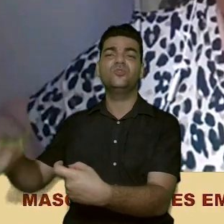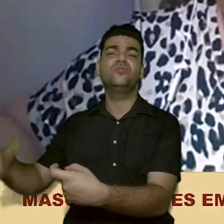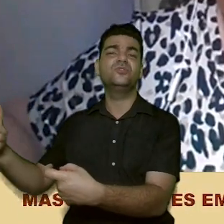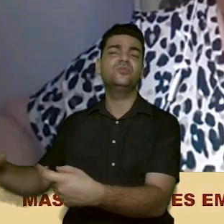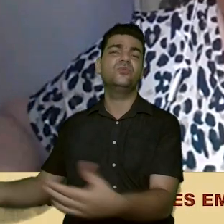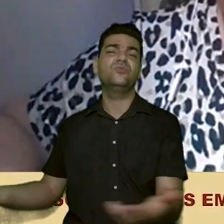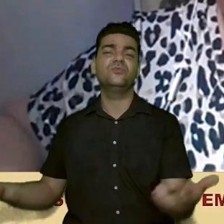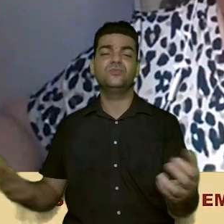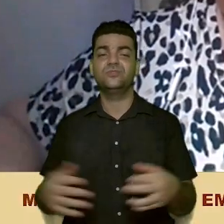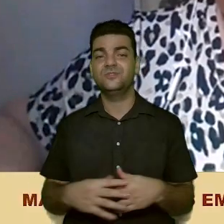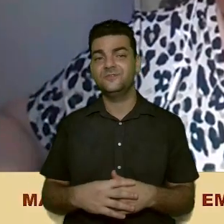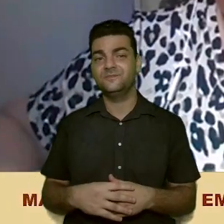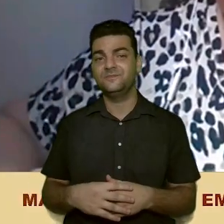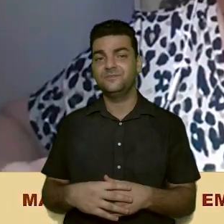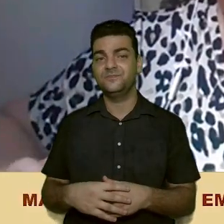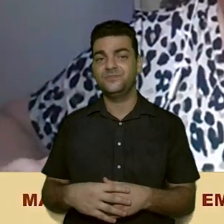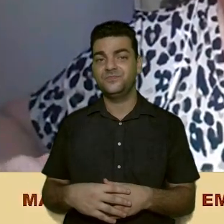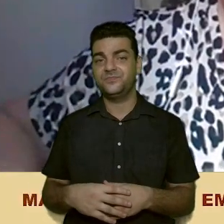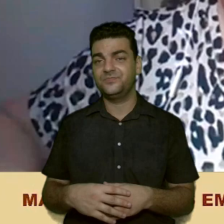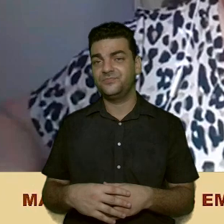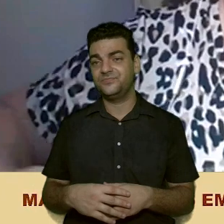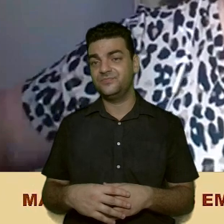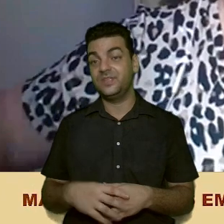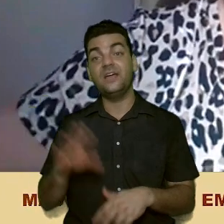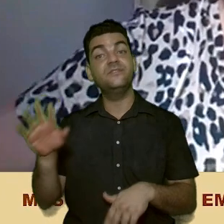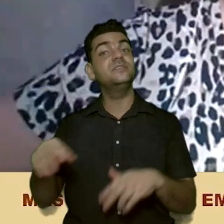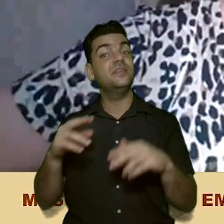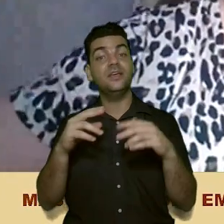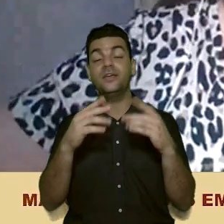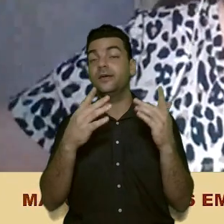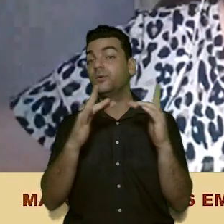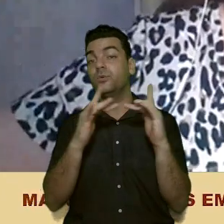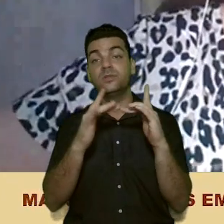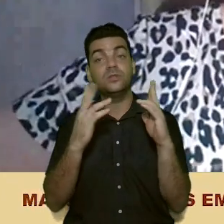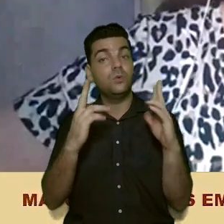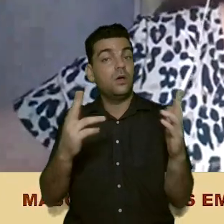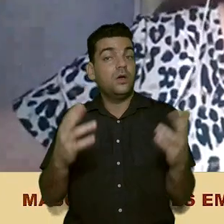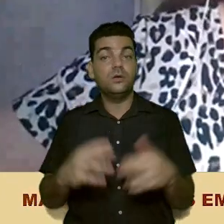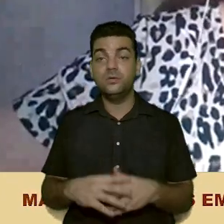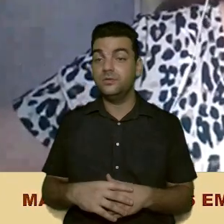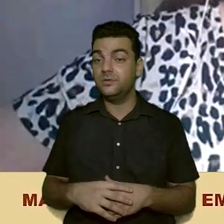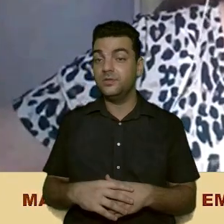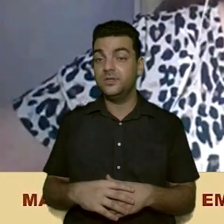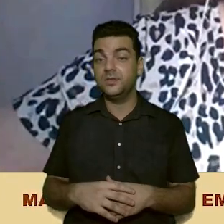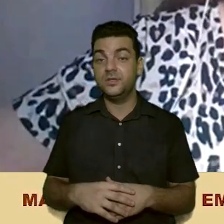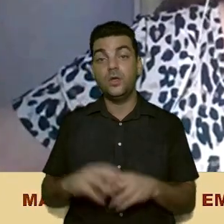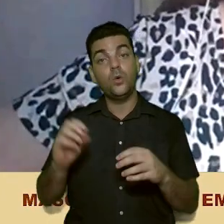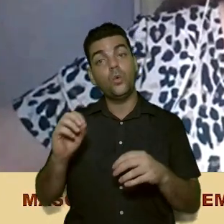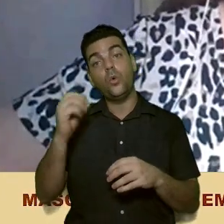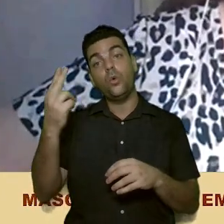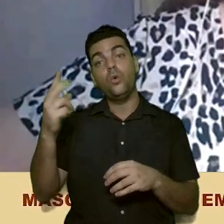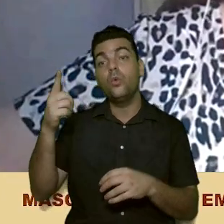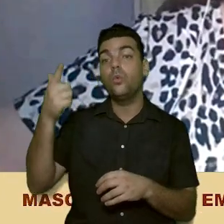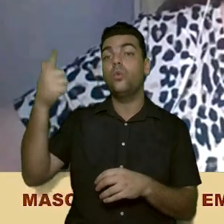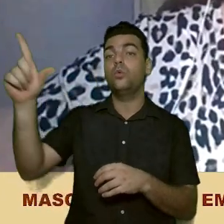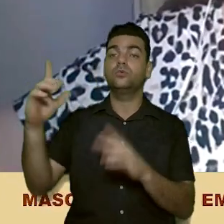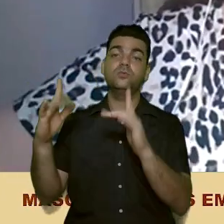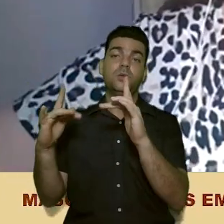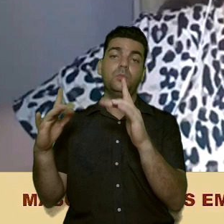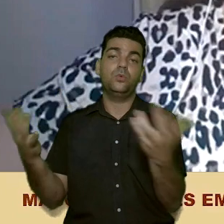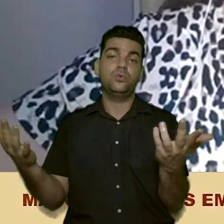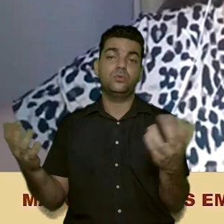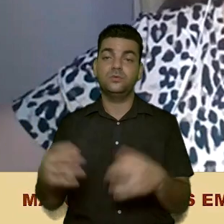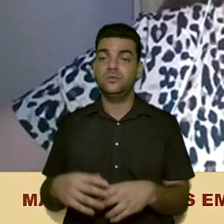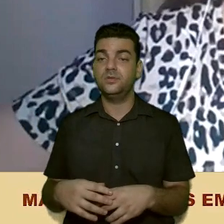da violência, seja naquele mesmo relacionamento ao qual ele foi acusado de violência, seja em outros relacionamentos. Ou seja, o cara é